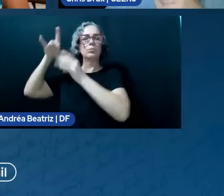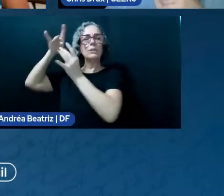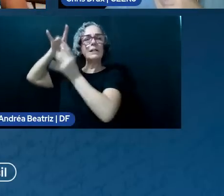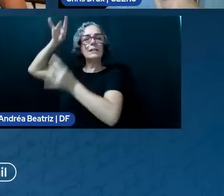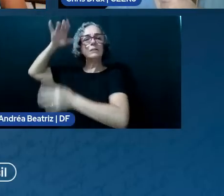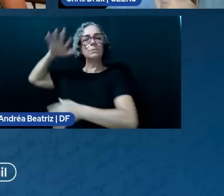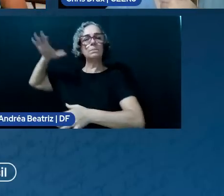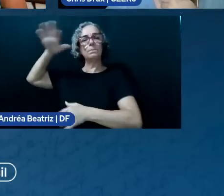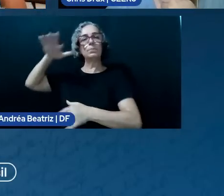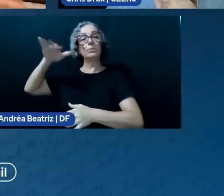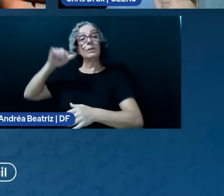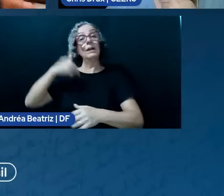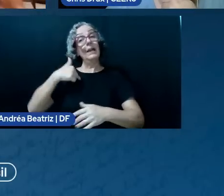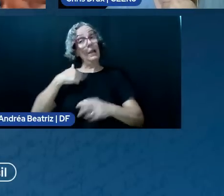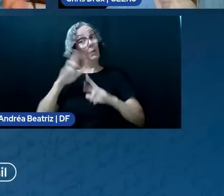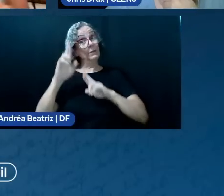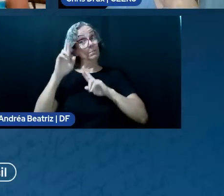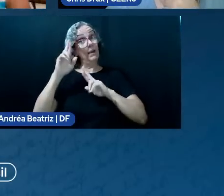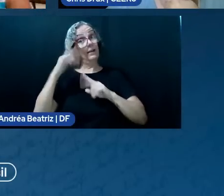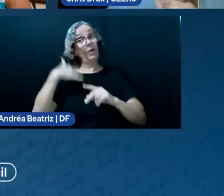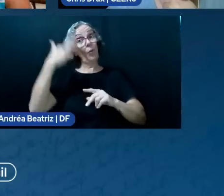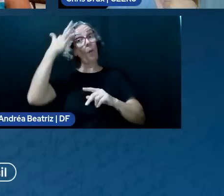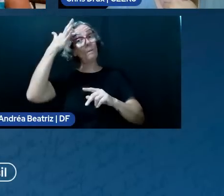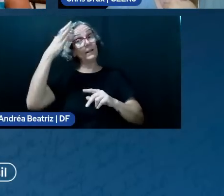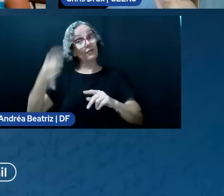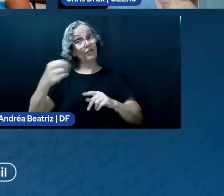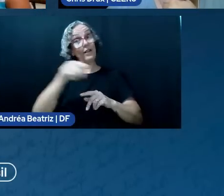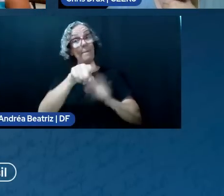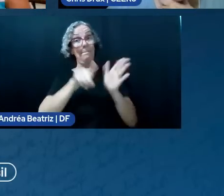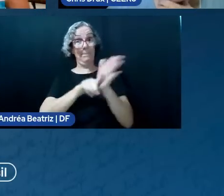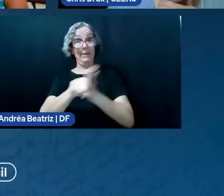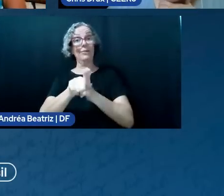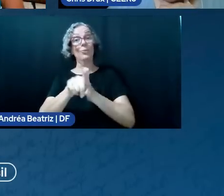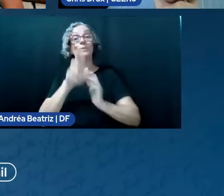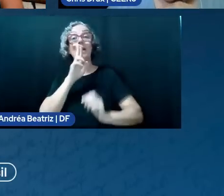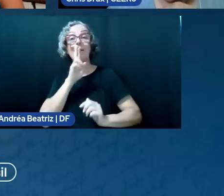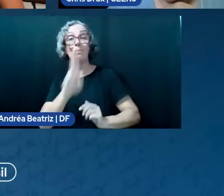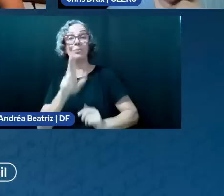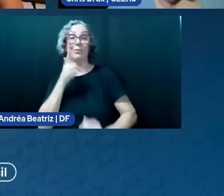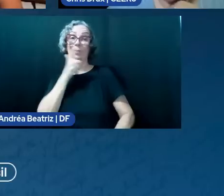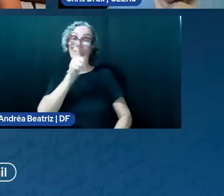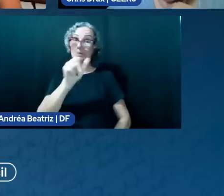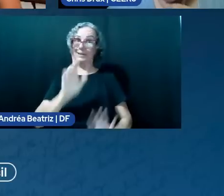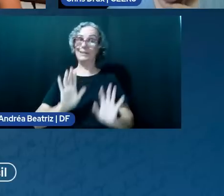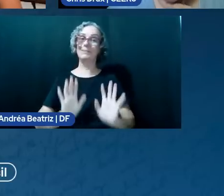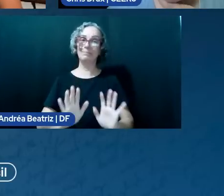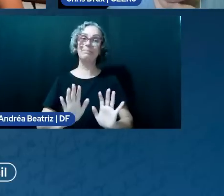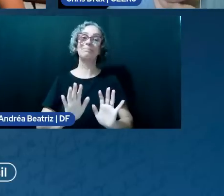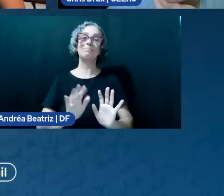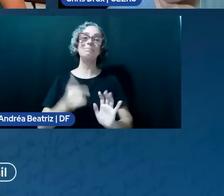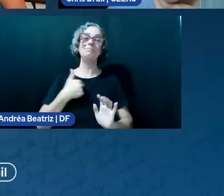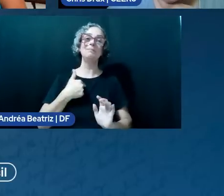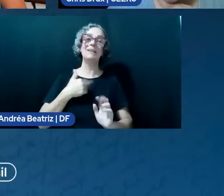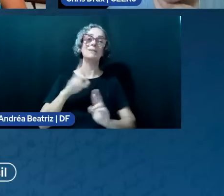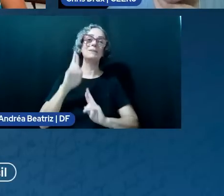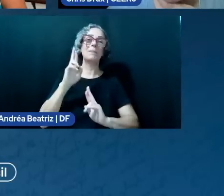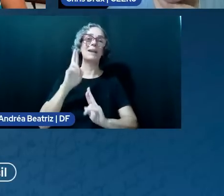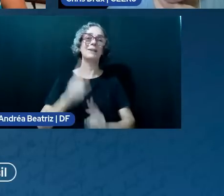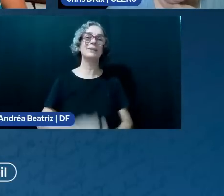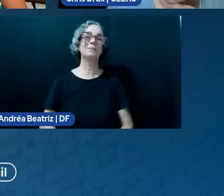tenha compreendido a pergunta e tenha conseguido responder, também atendido nessa.